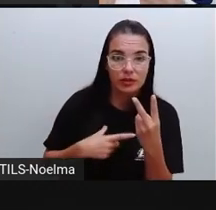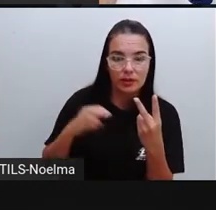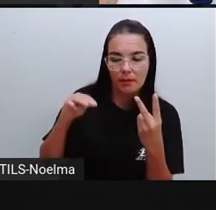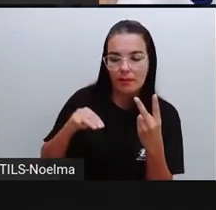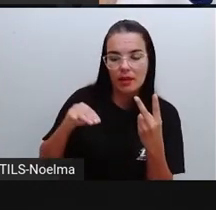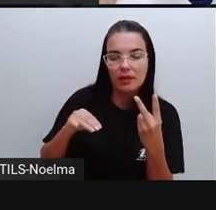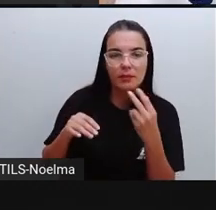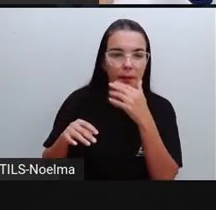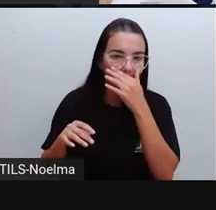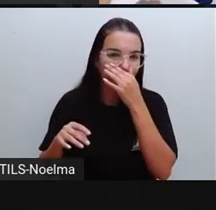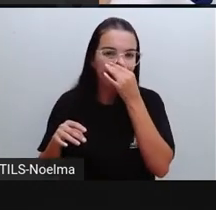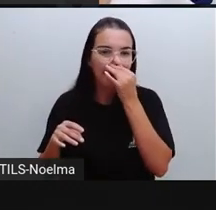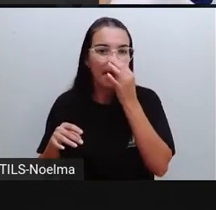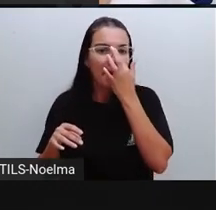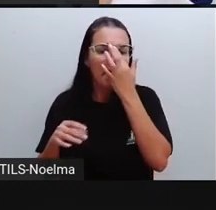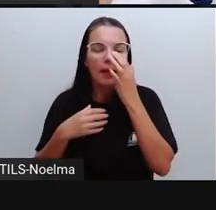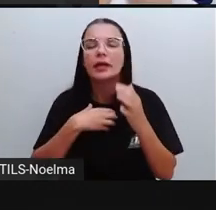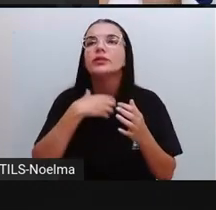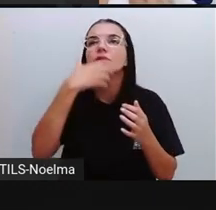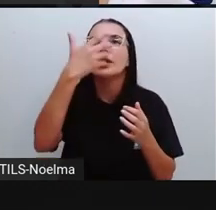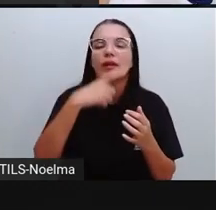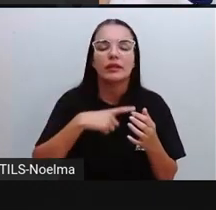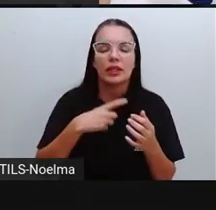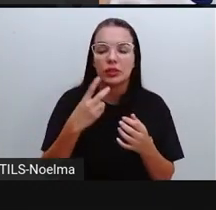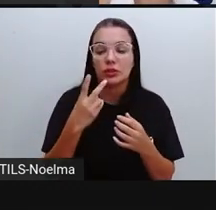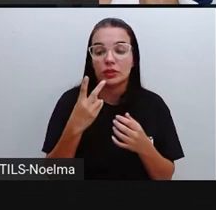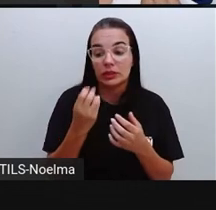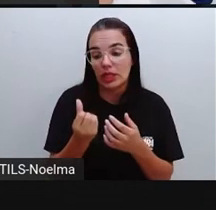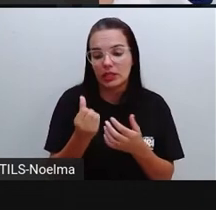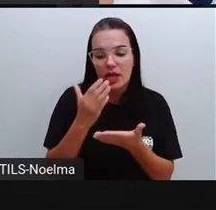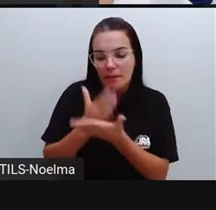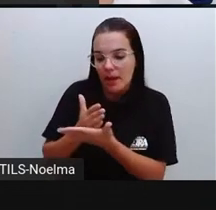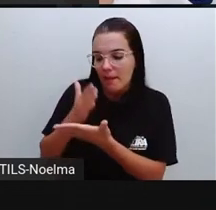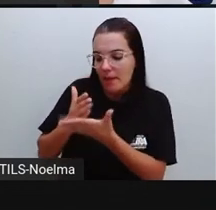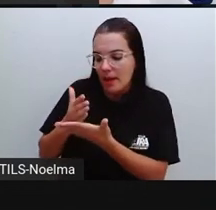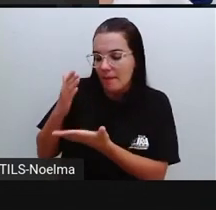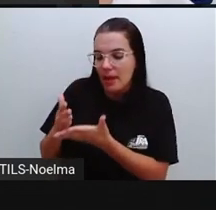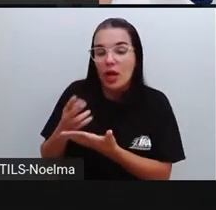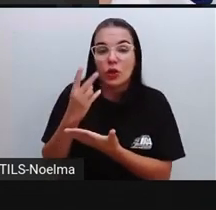A girafa tem 6 metros, então a Pró quebrou aqui, ó,